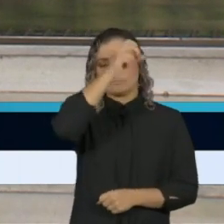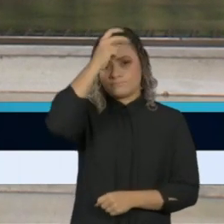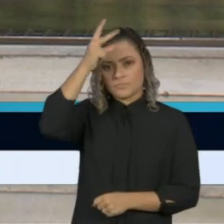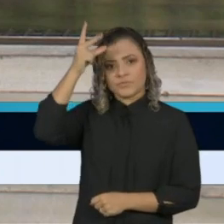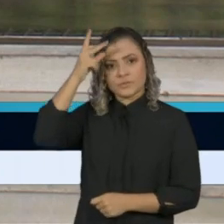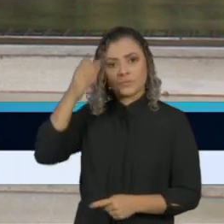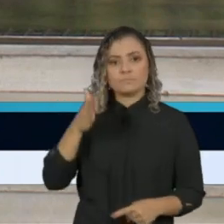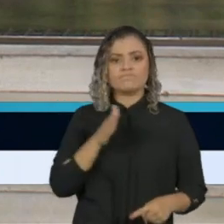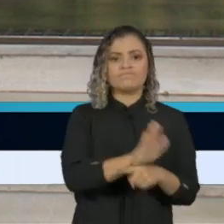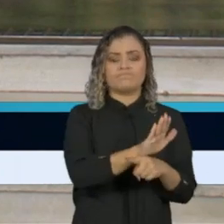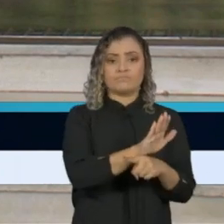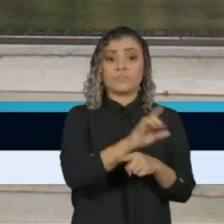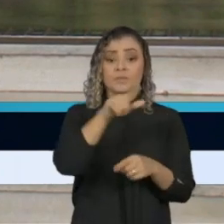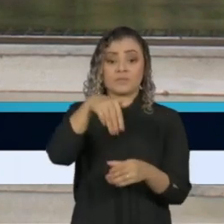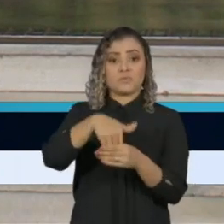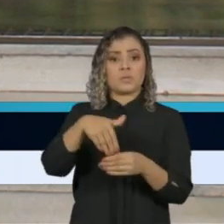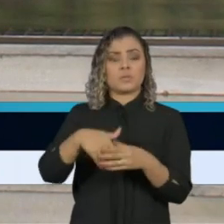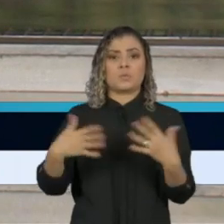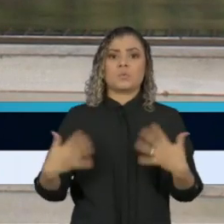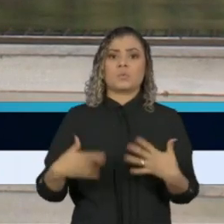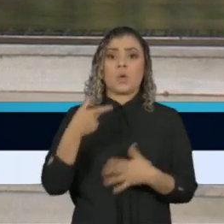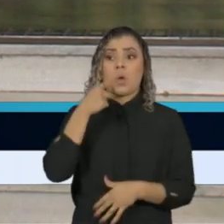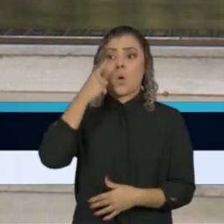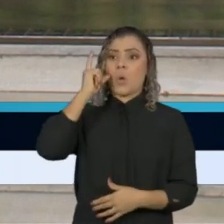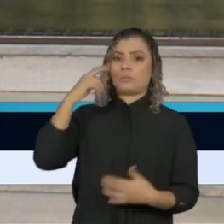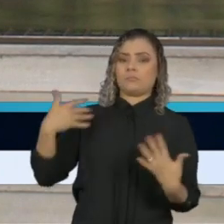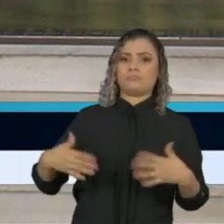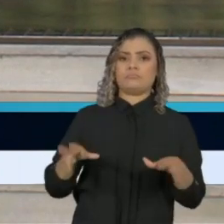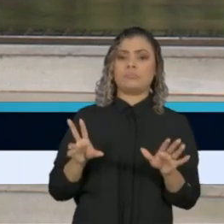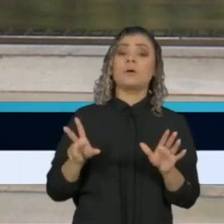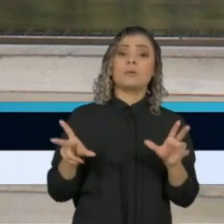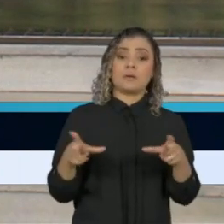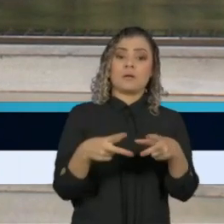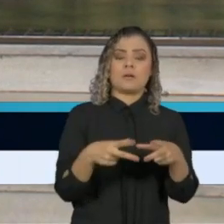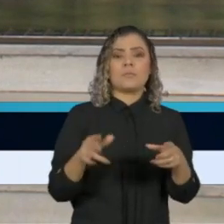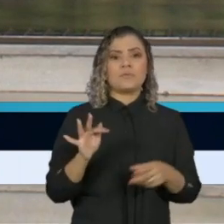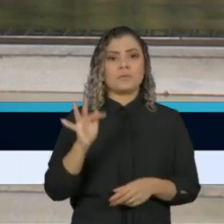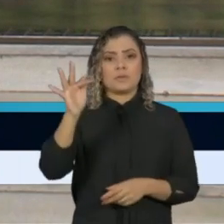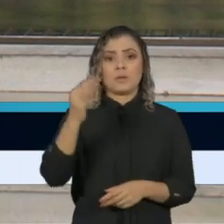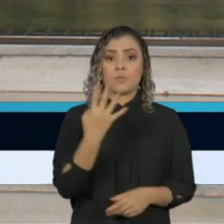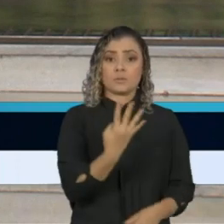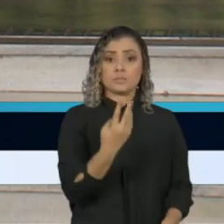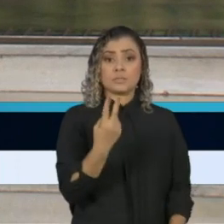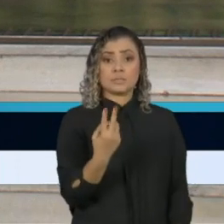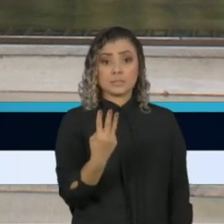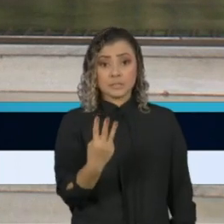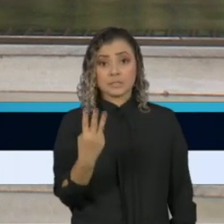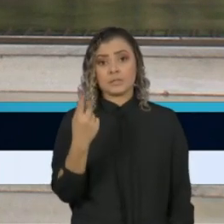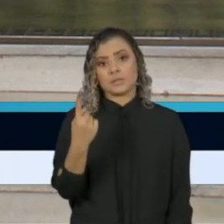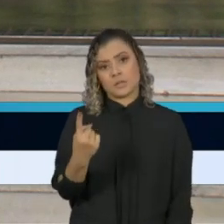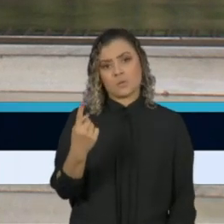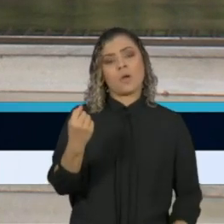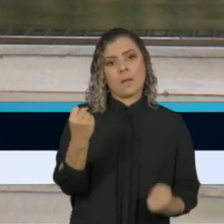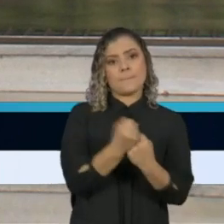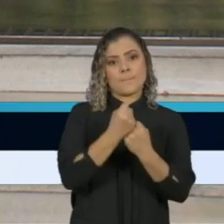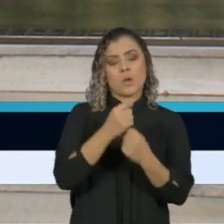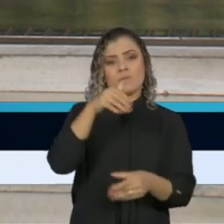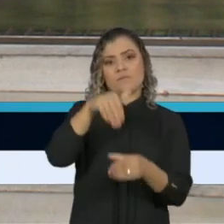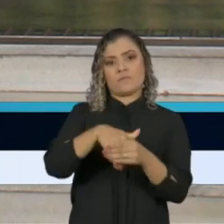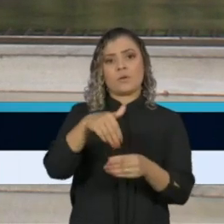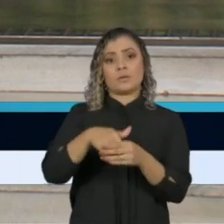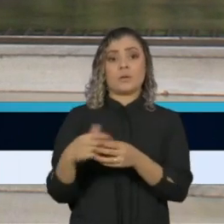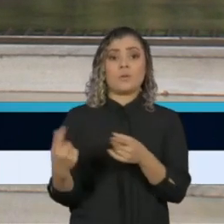municípios. Uma votação expressiva ocorreu ontem na Câmara Federal, 431 votos a favor